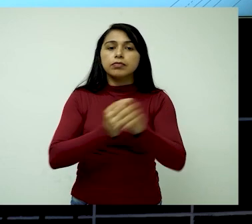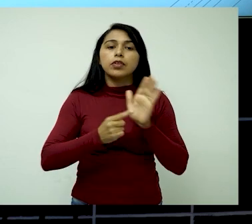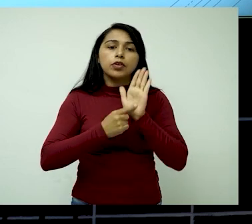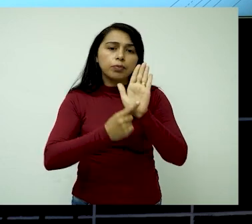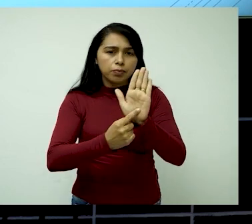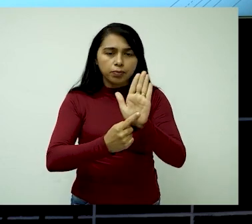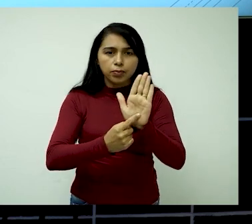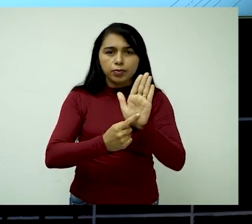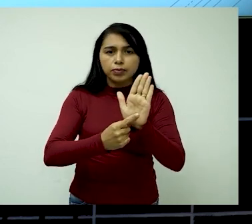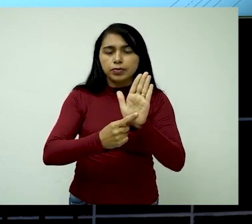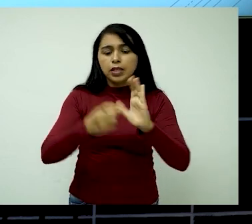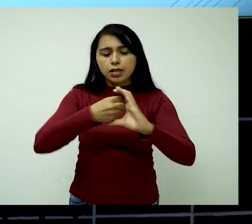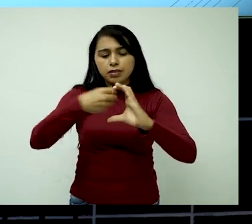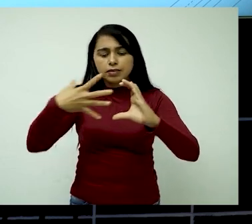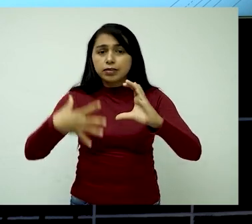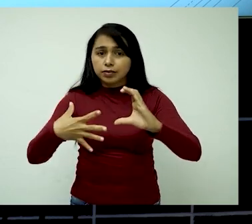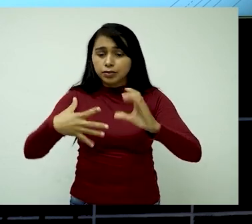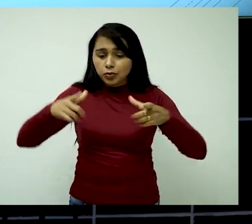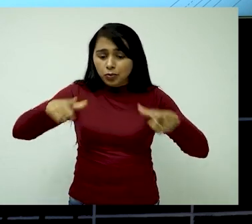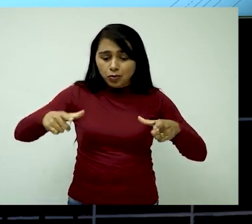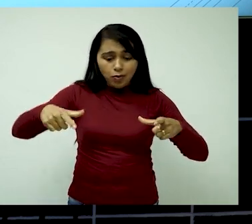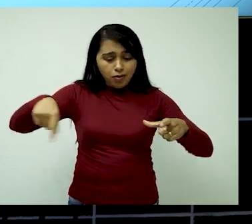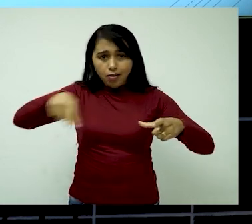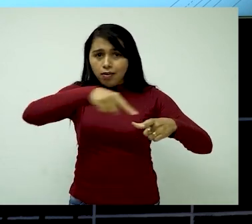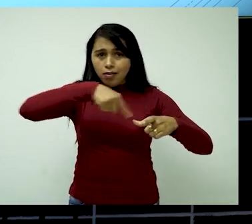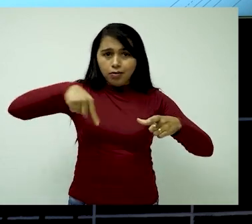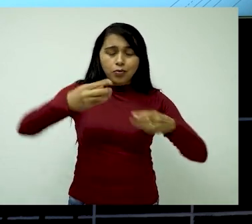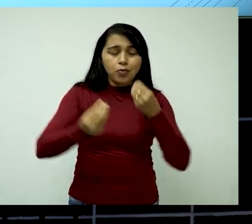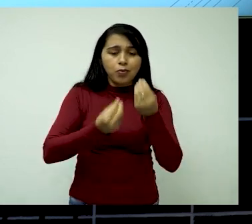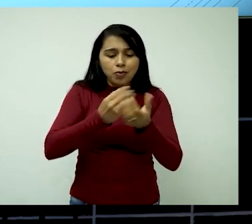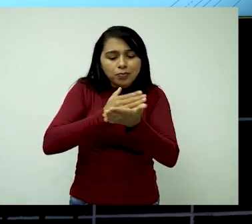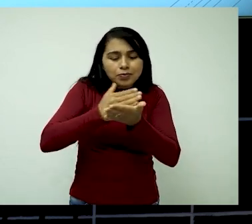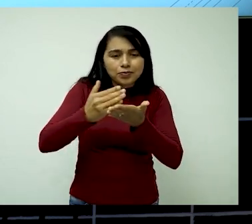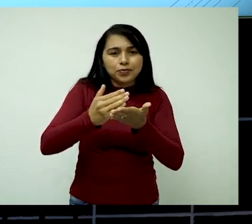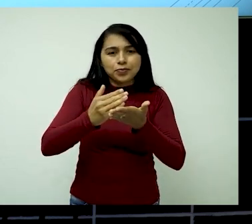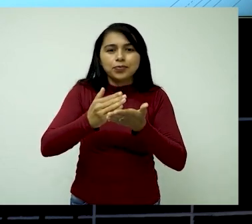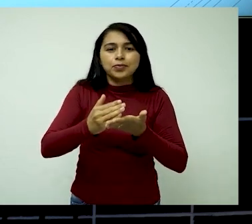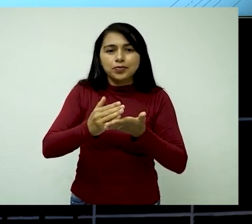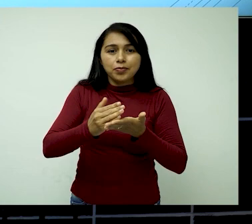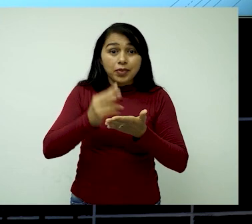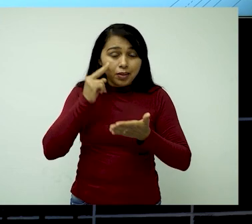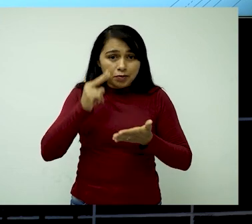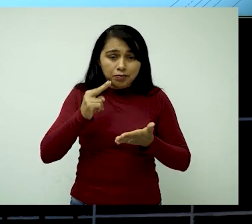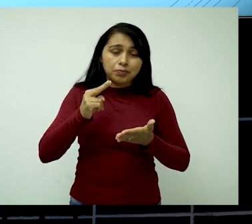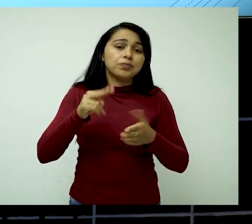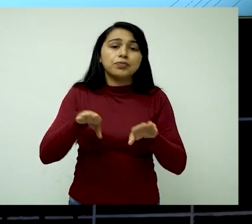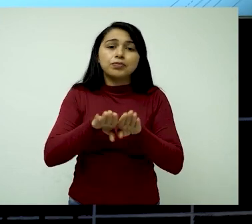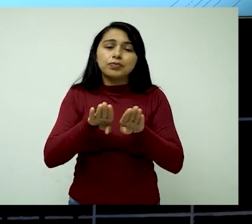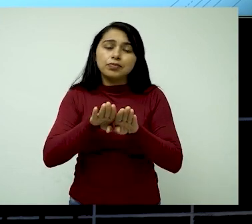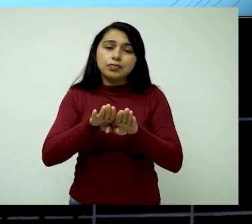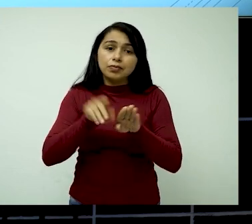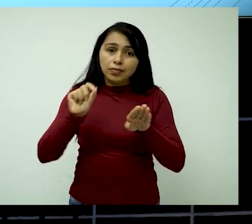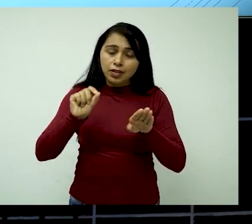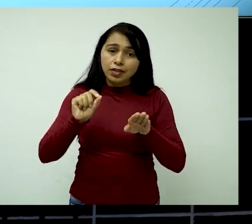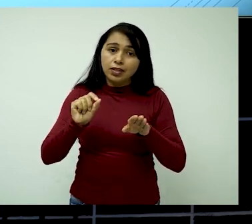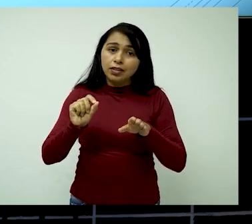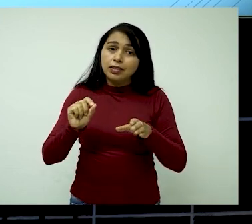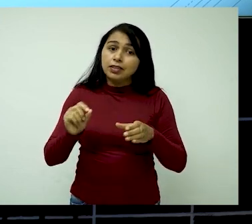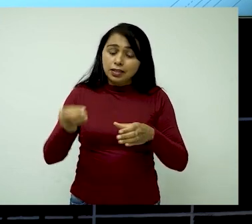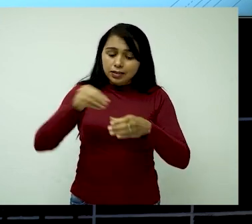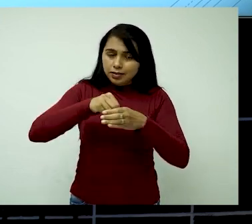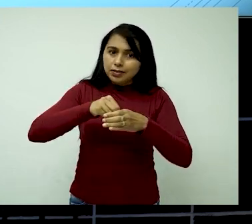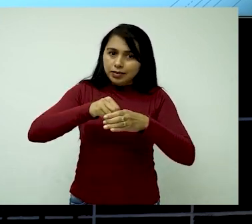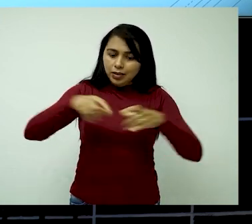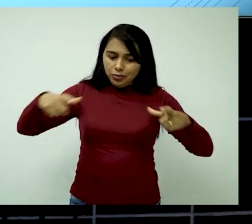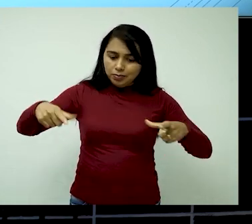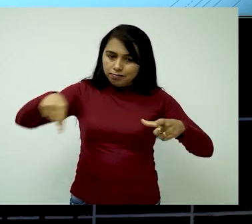mostrar o início aí dessa modalidade, tá? Como vocês podem observar também, nós temos aqui algumas